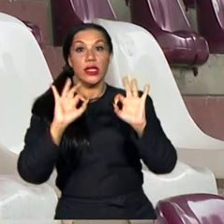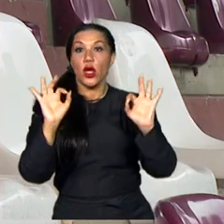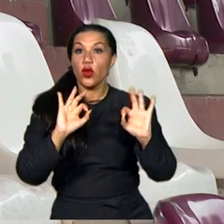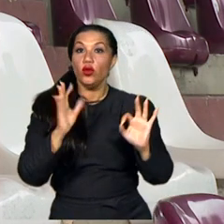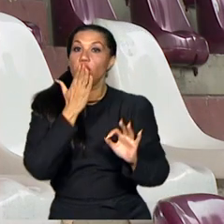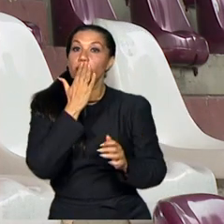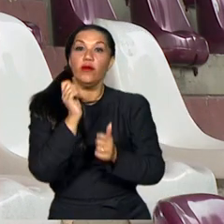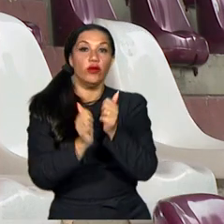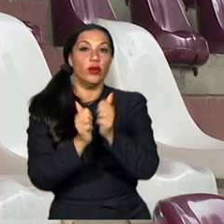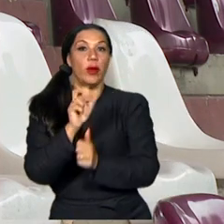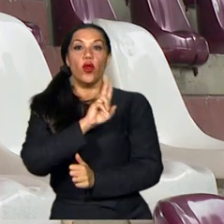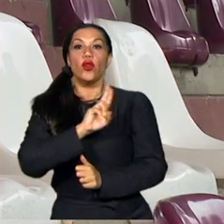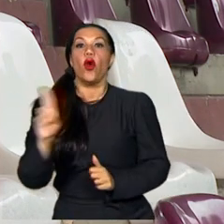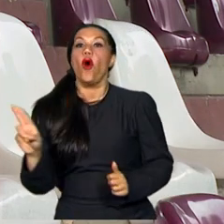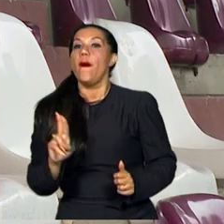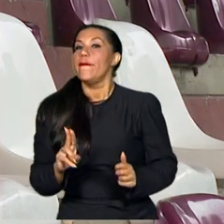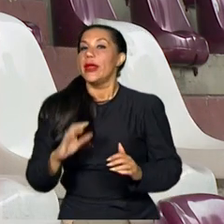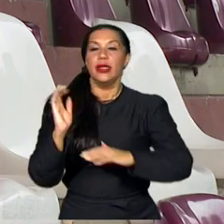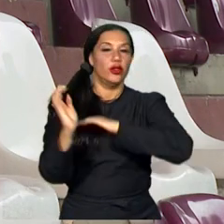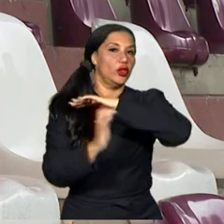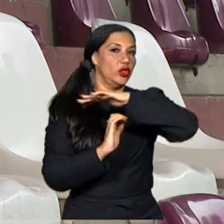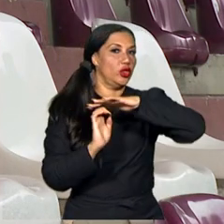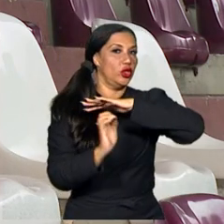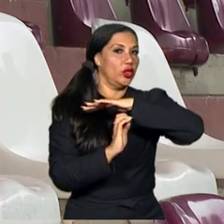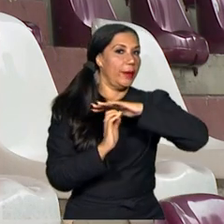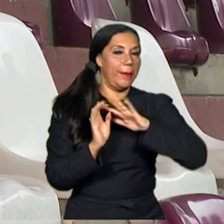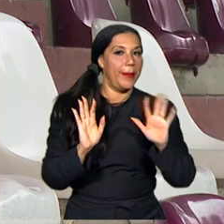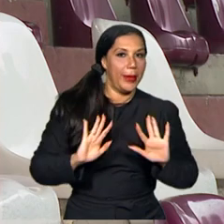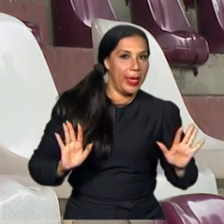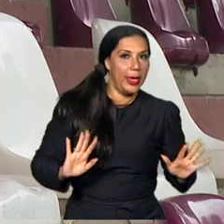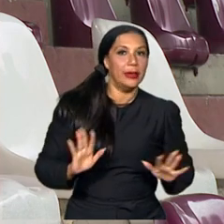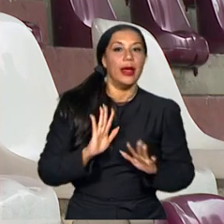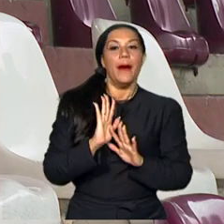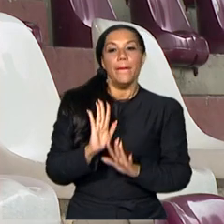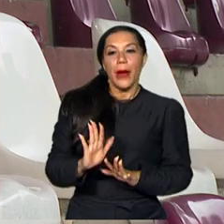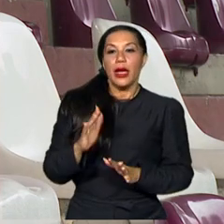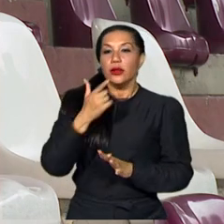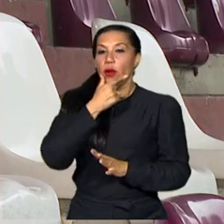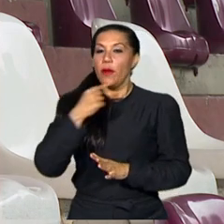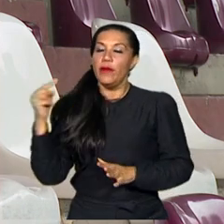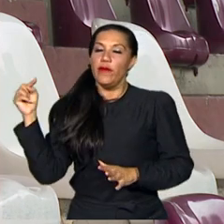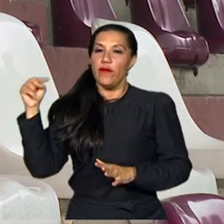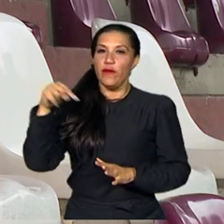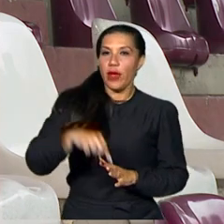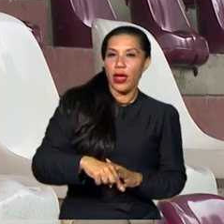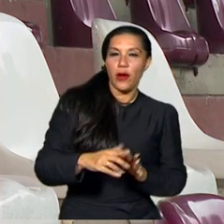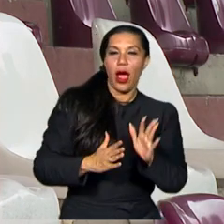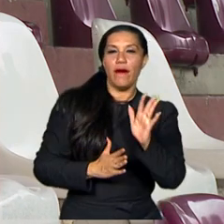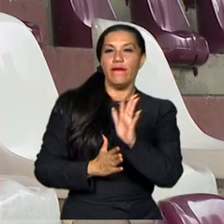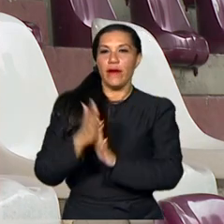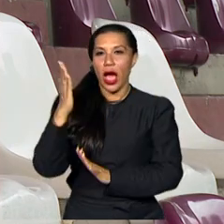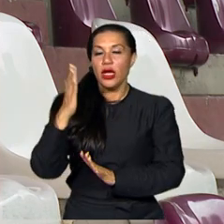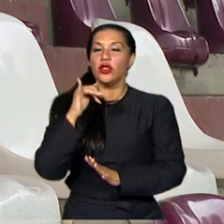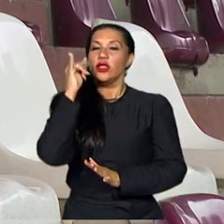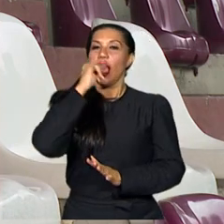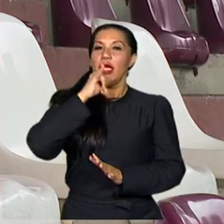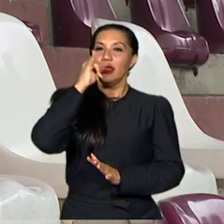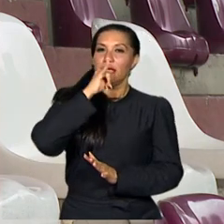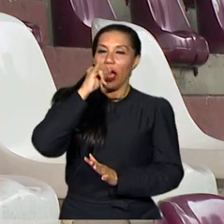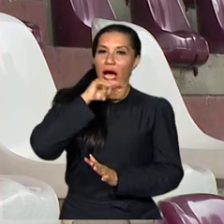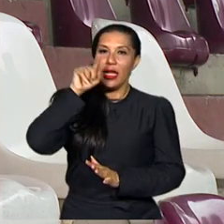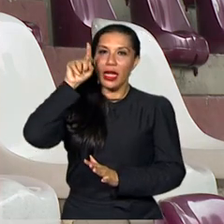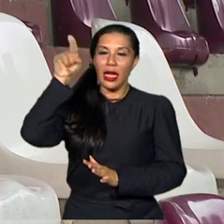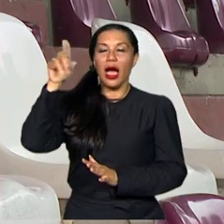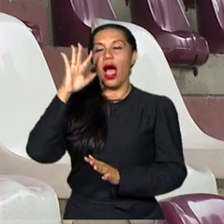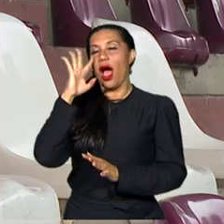nome de empresa. Não teria que trocar de nome. O Conde havia recém-chegado de uma viagem à Itália, onde ele tinha assistido a